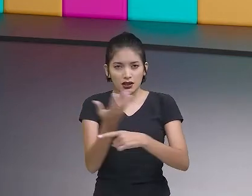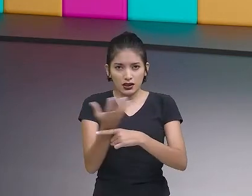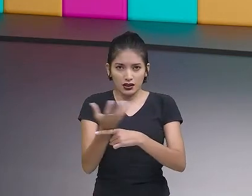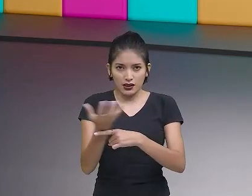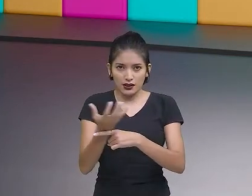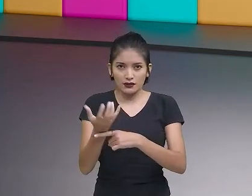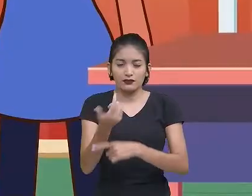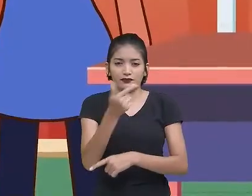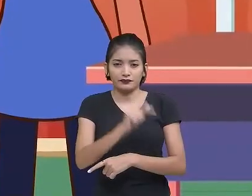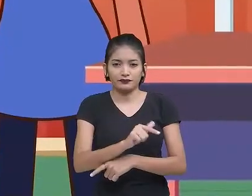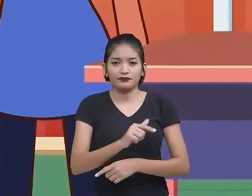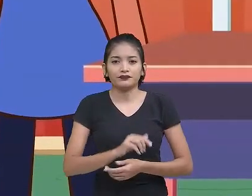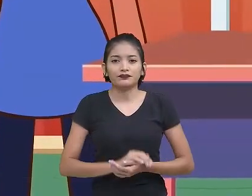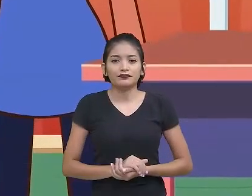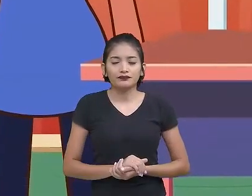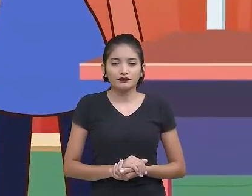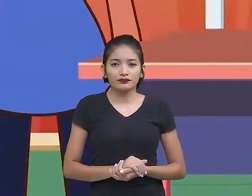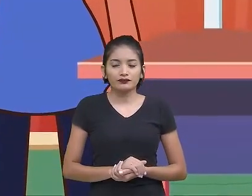de novo.